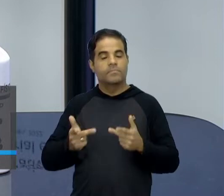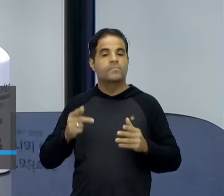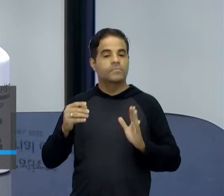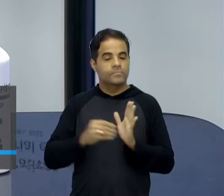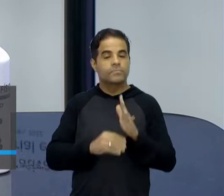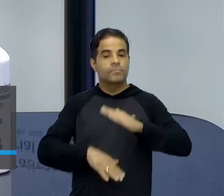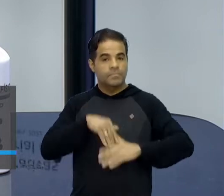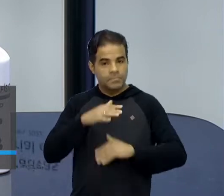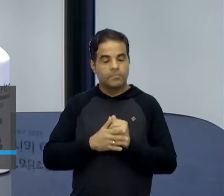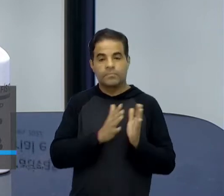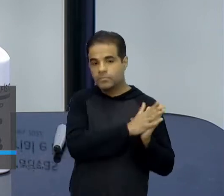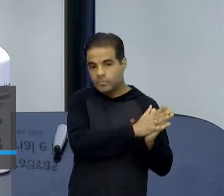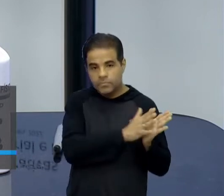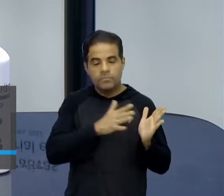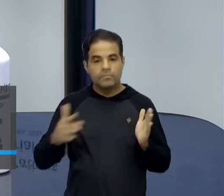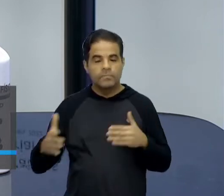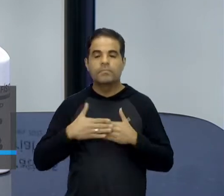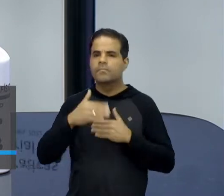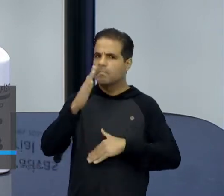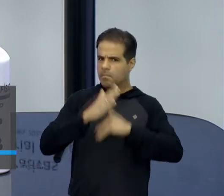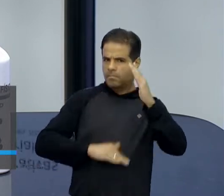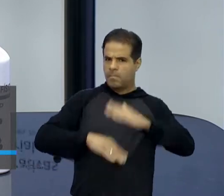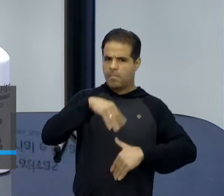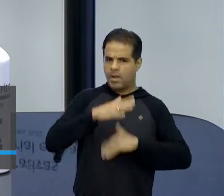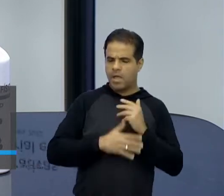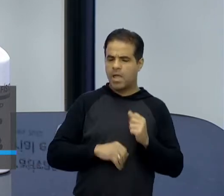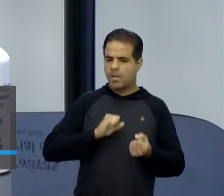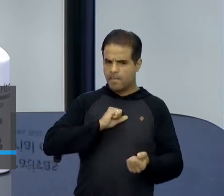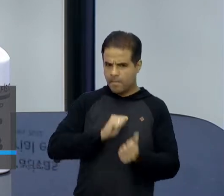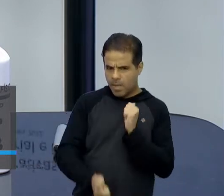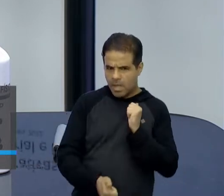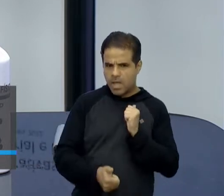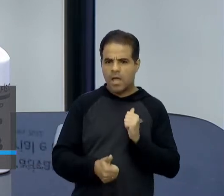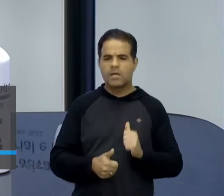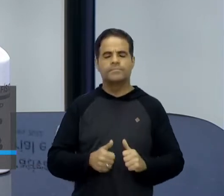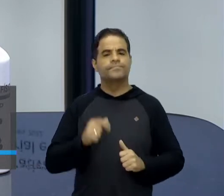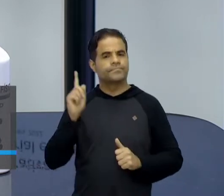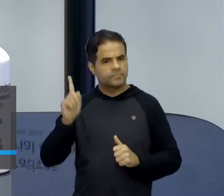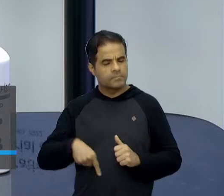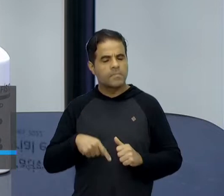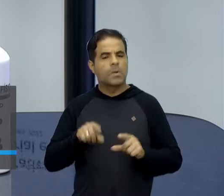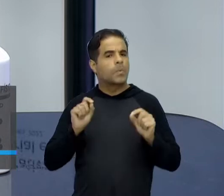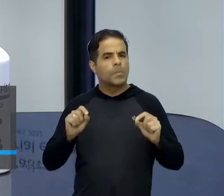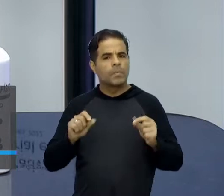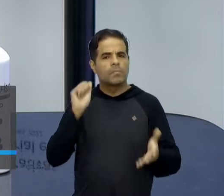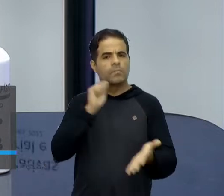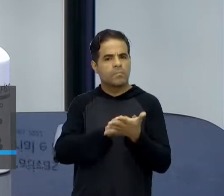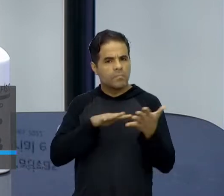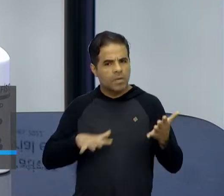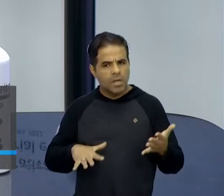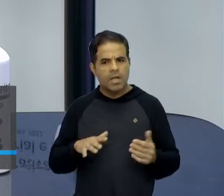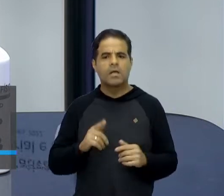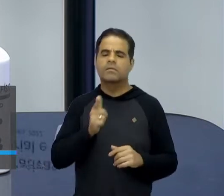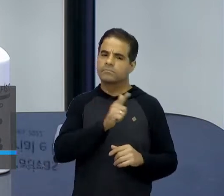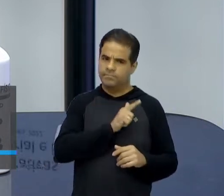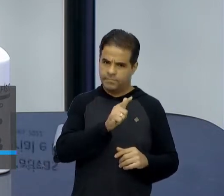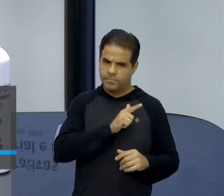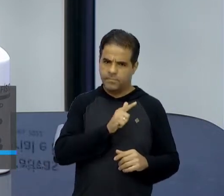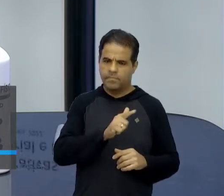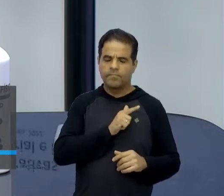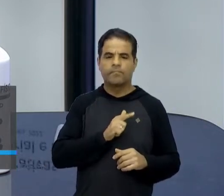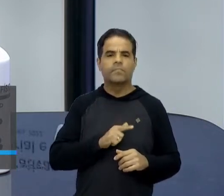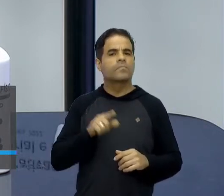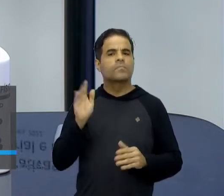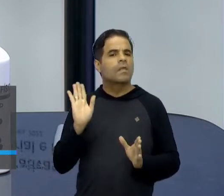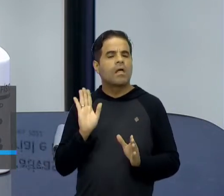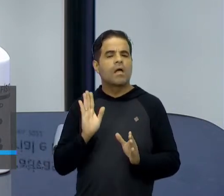o movimento, a prática de um esporte, a prática de uma atividade física, ela tem